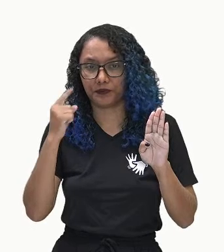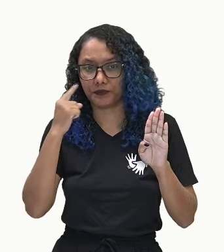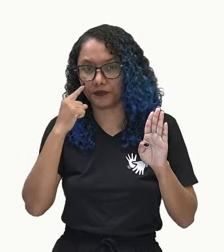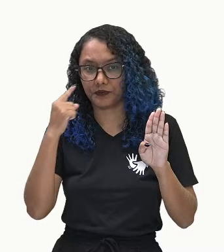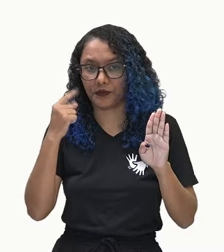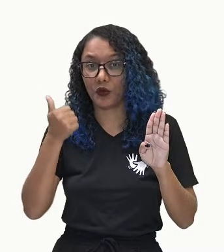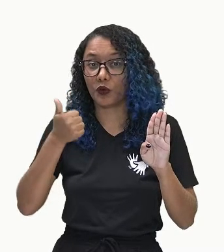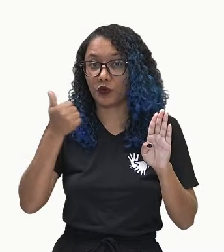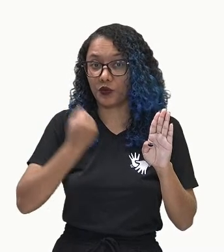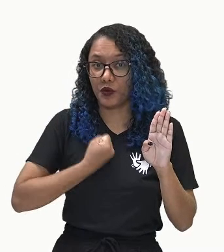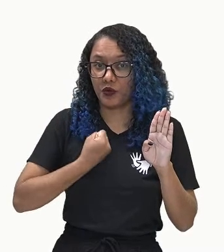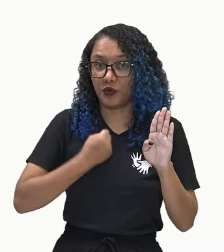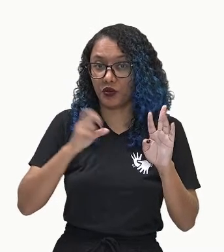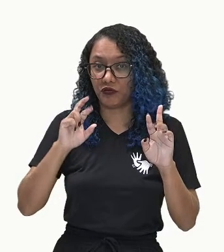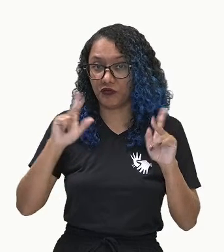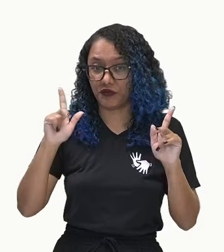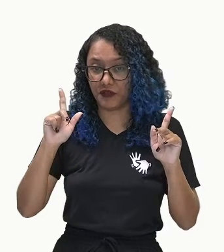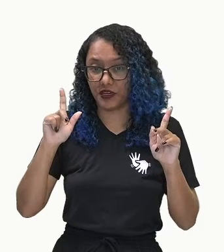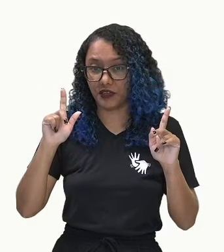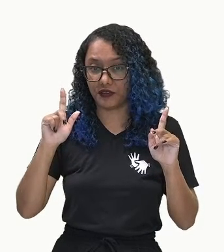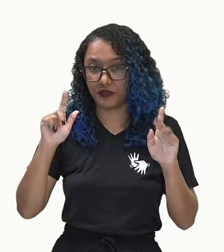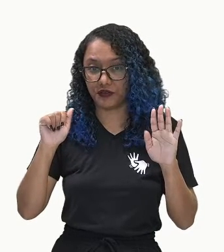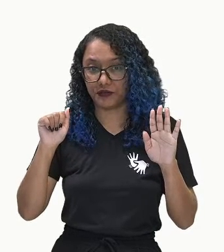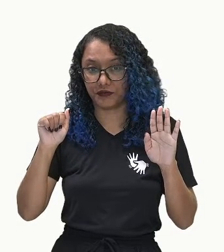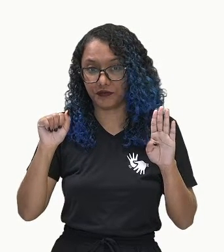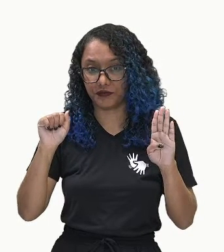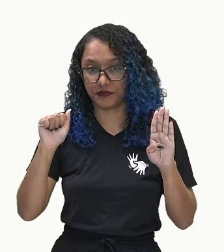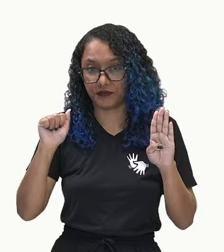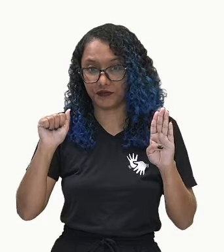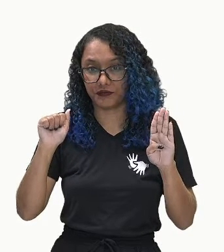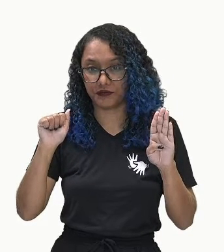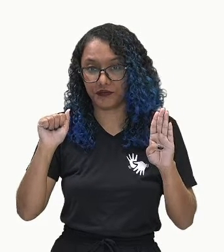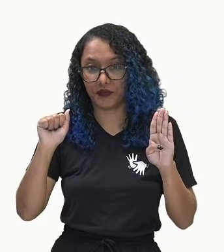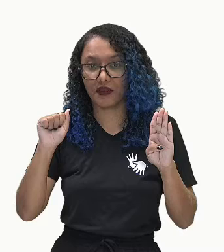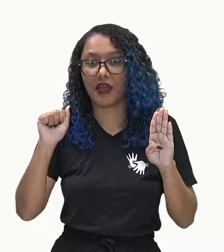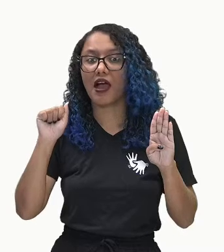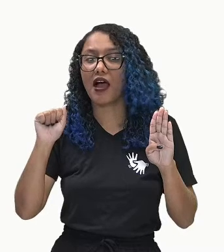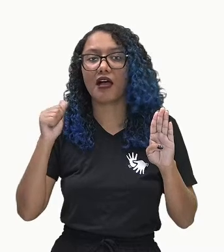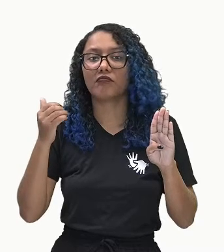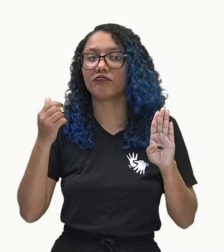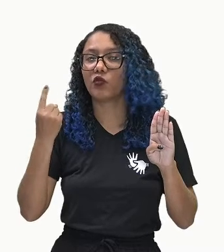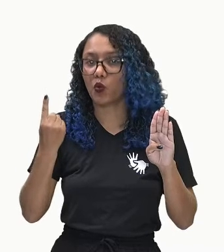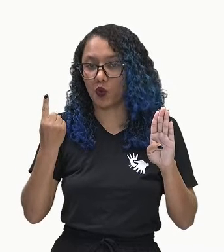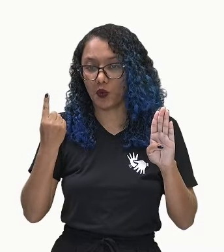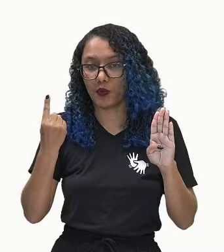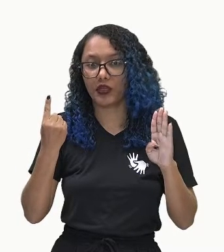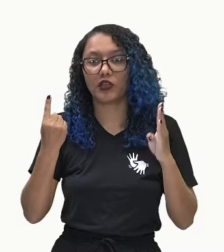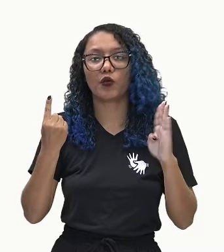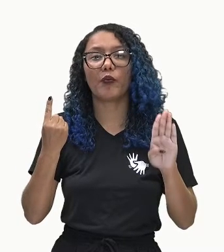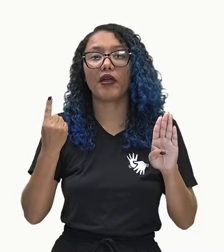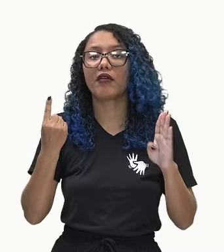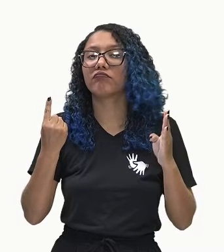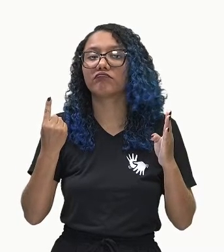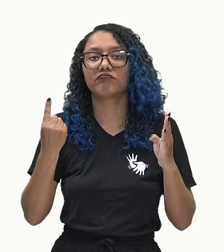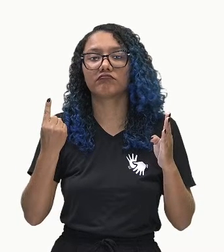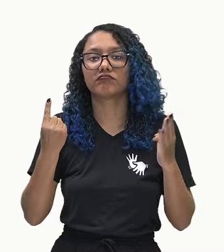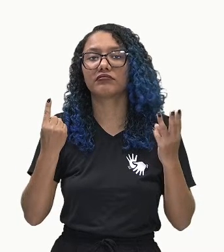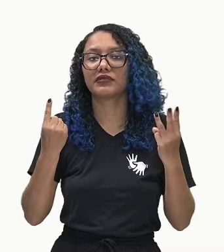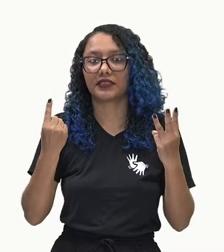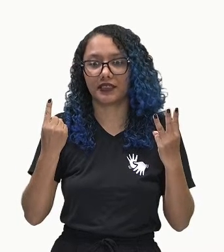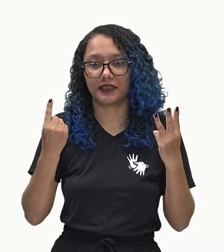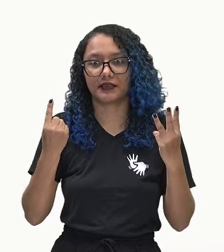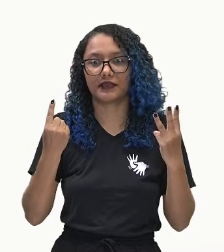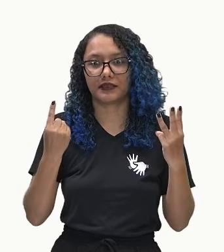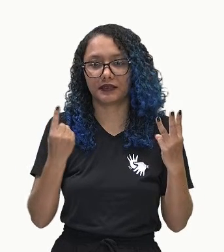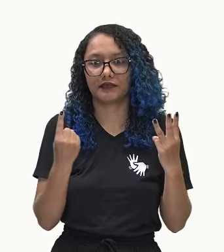diferentes. Vou até marcar aqui, ó. O primeiro valor de A é 1, o primeiro valor de B, aliás, de B é